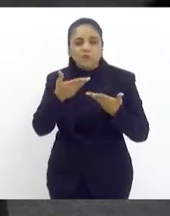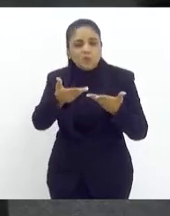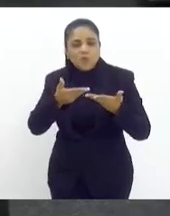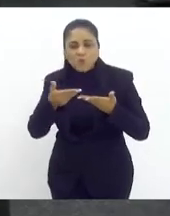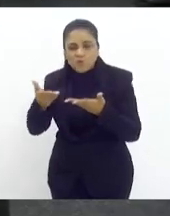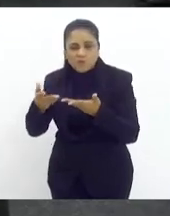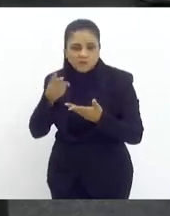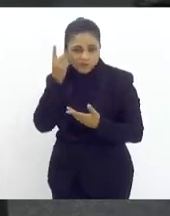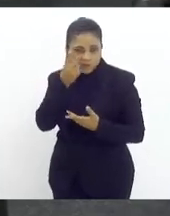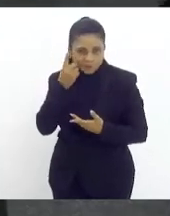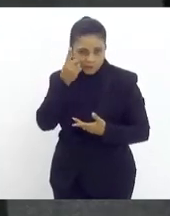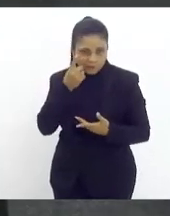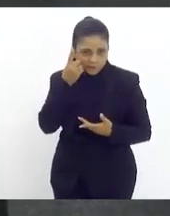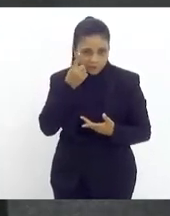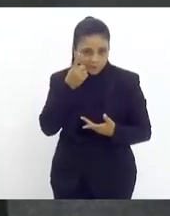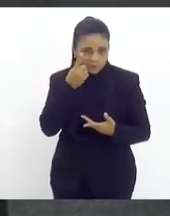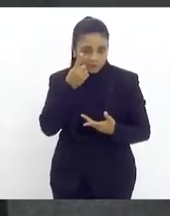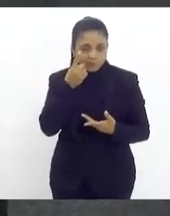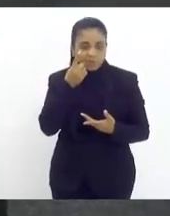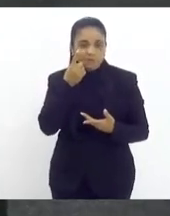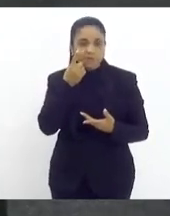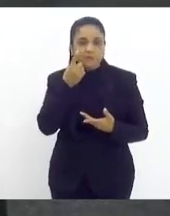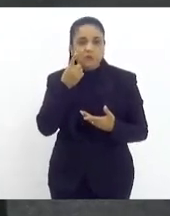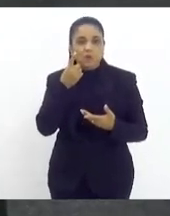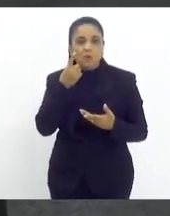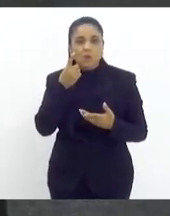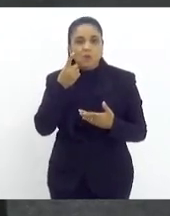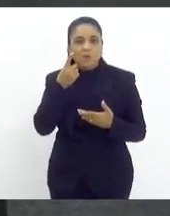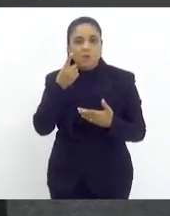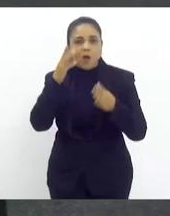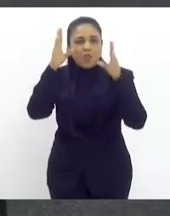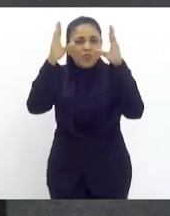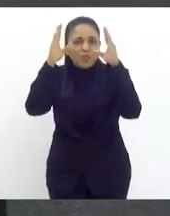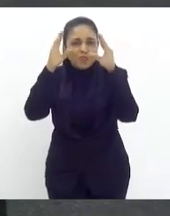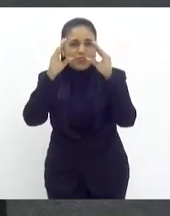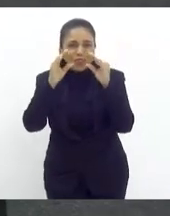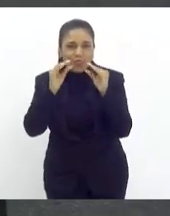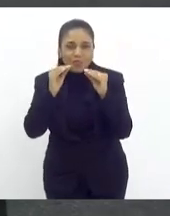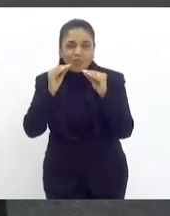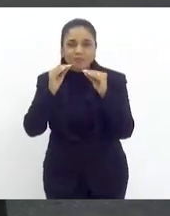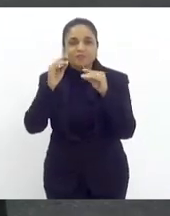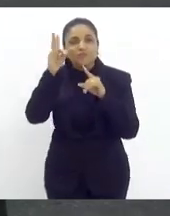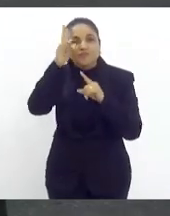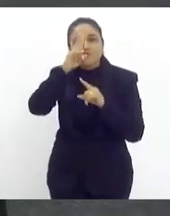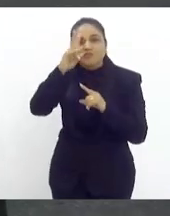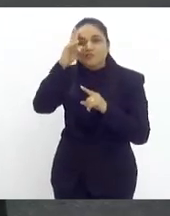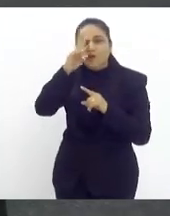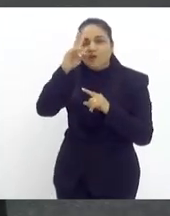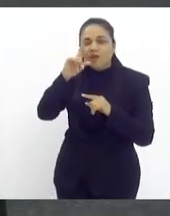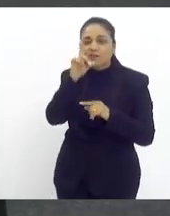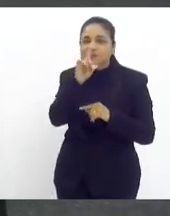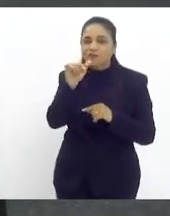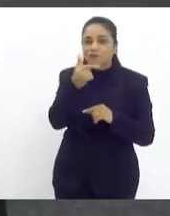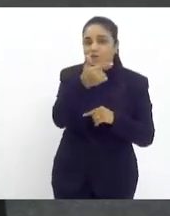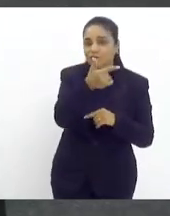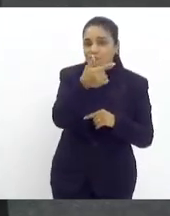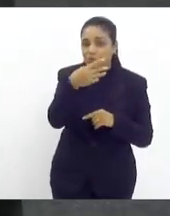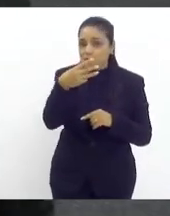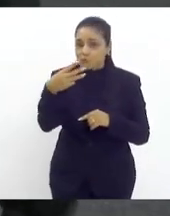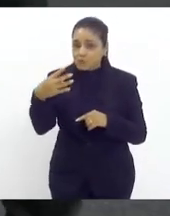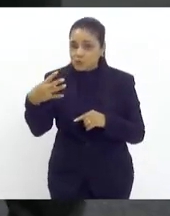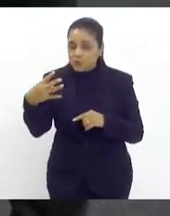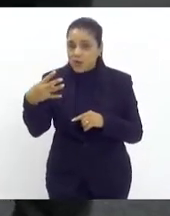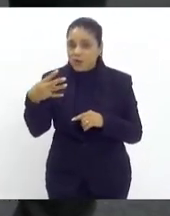convidando para uma noite histórica dia 24 de junho às 19